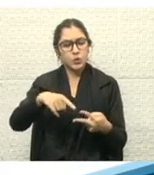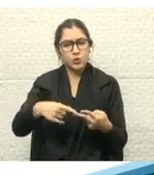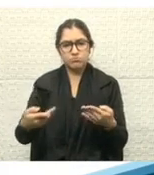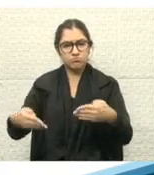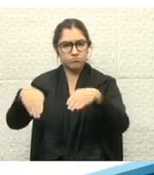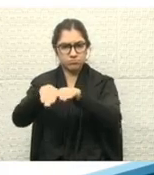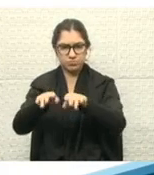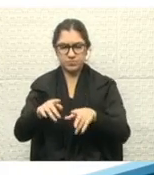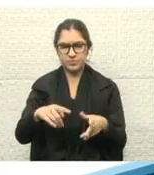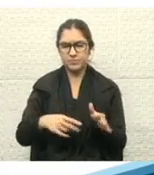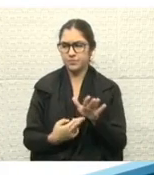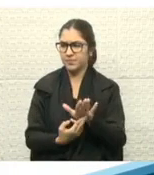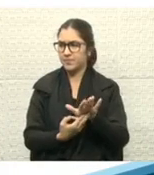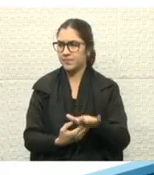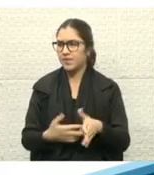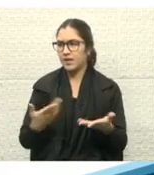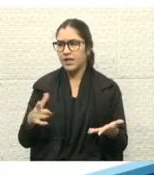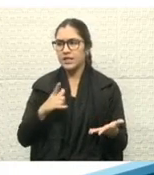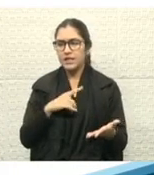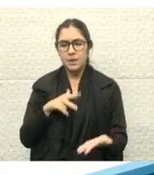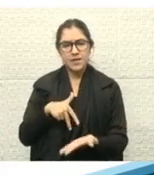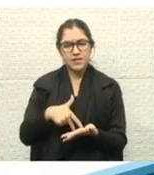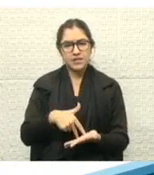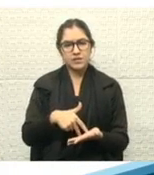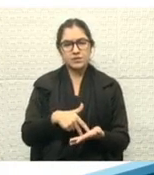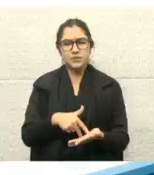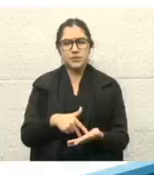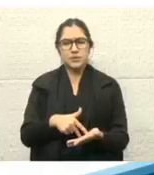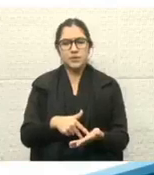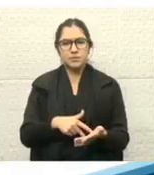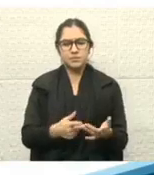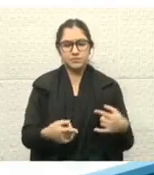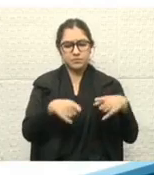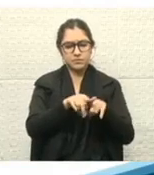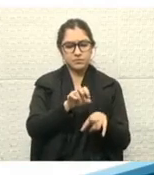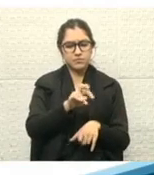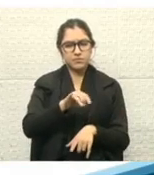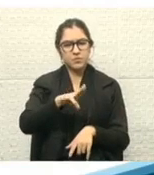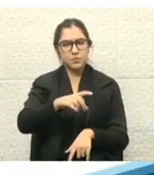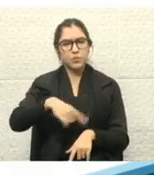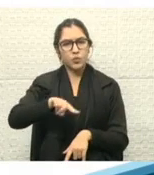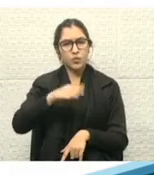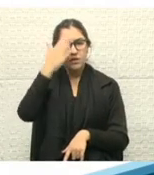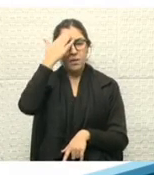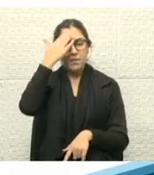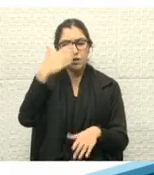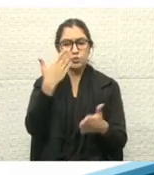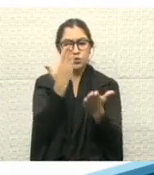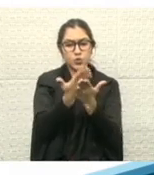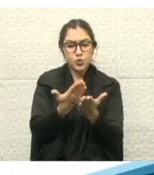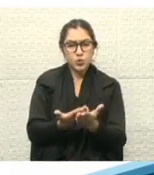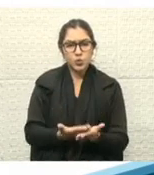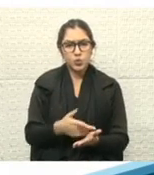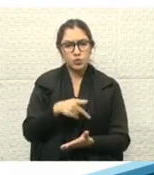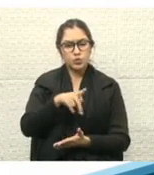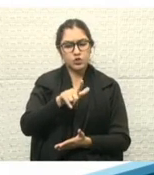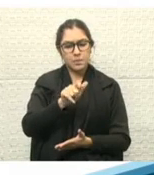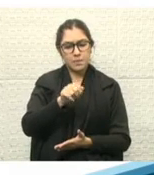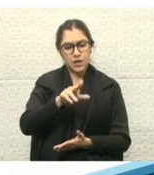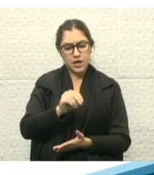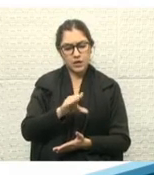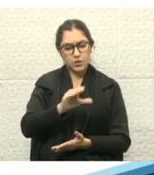equivalentes. Devido a essa presença do par ordenado, nós sabemos que no estudo do plano